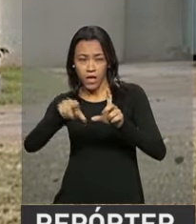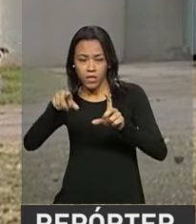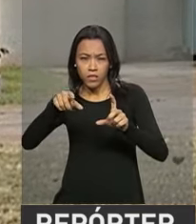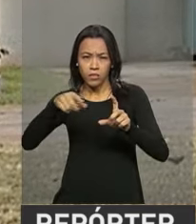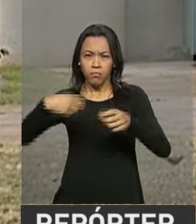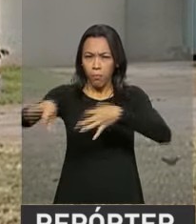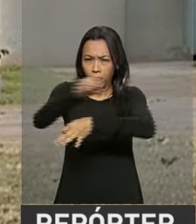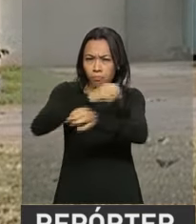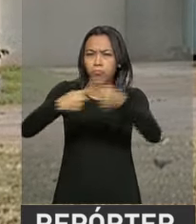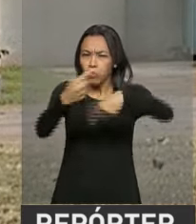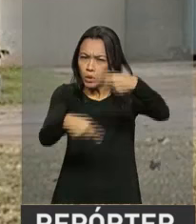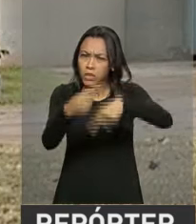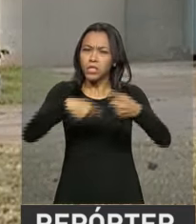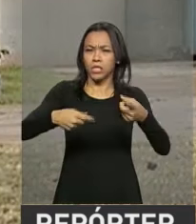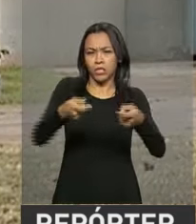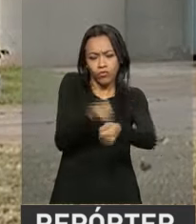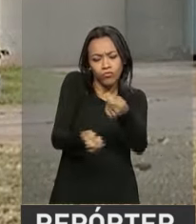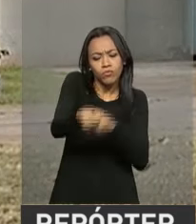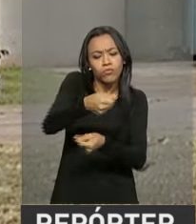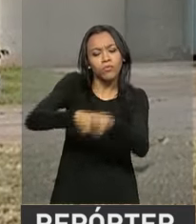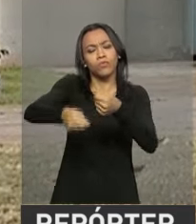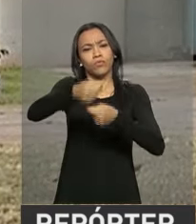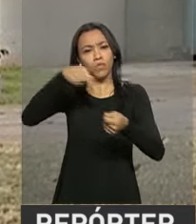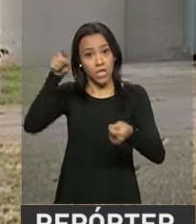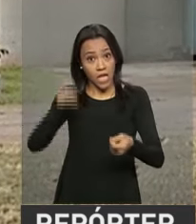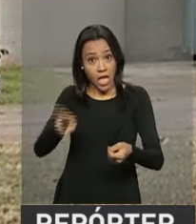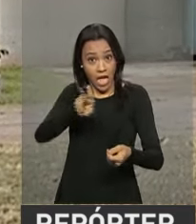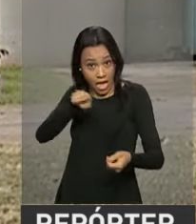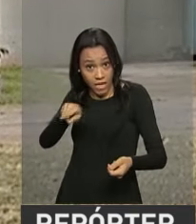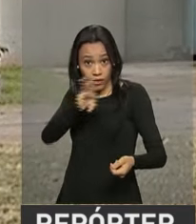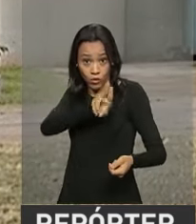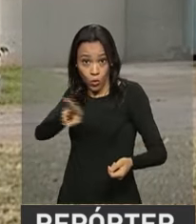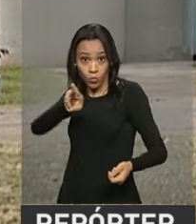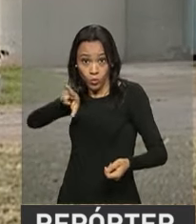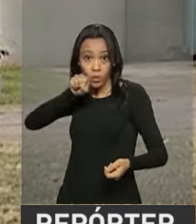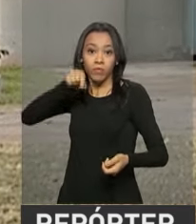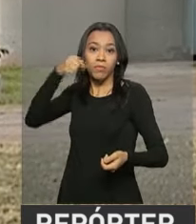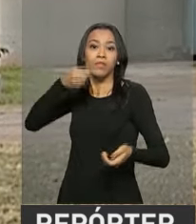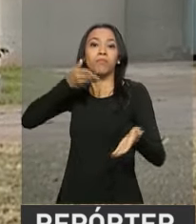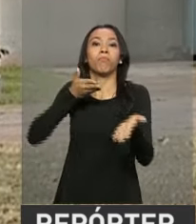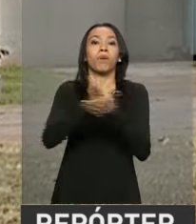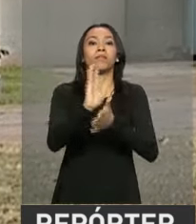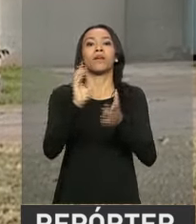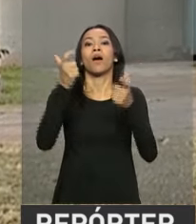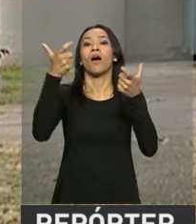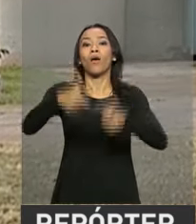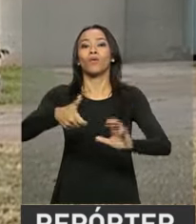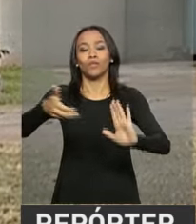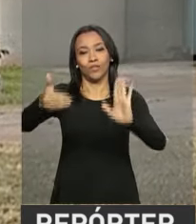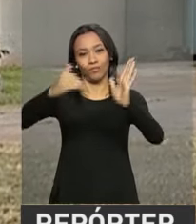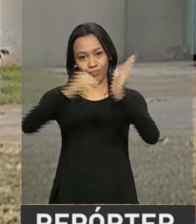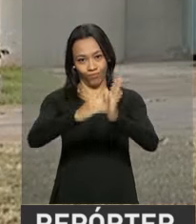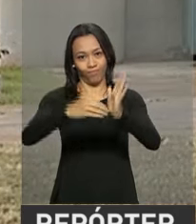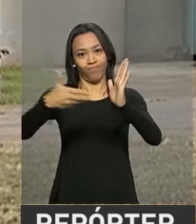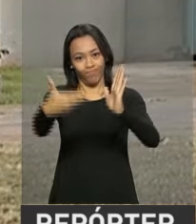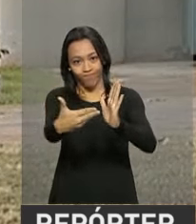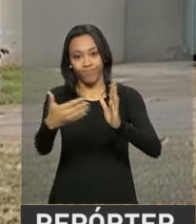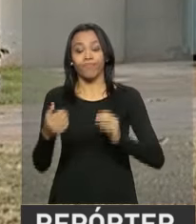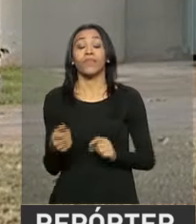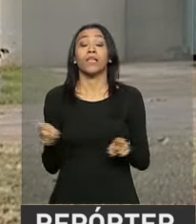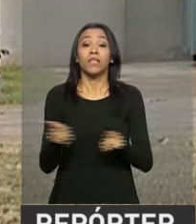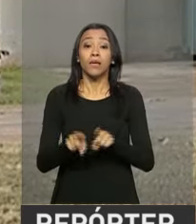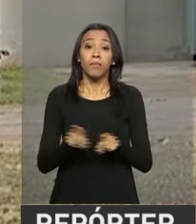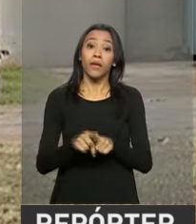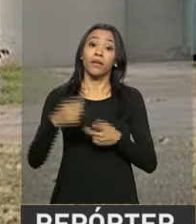cambial e que precisa, esse nome precisa ser aprovado pelo Senado Federal para que ele possa então tomar posse. E como o